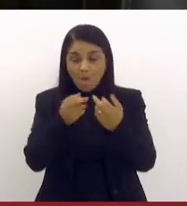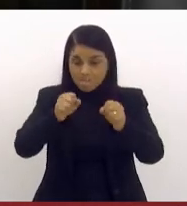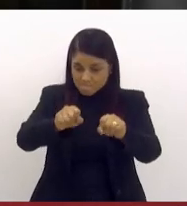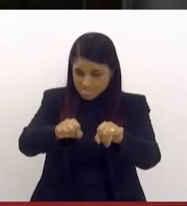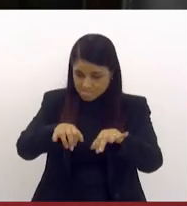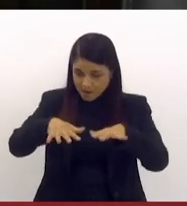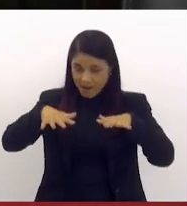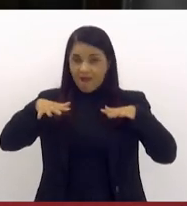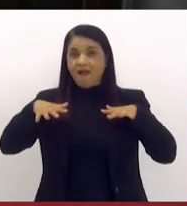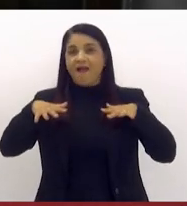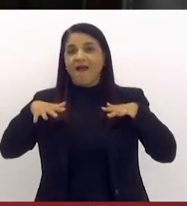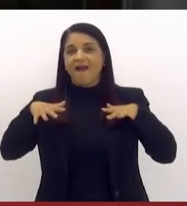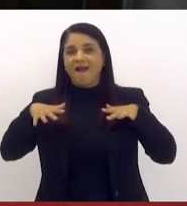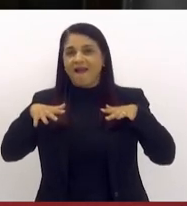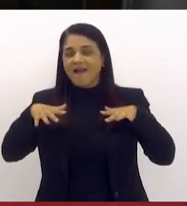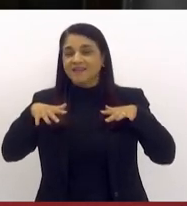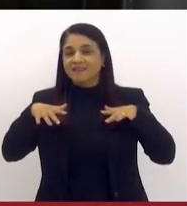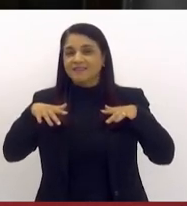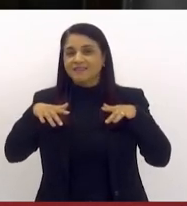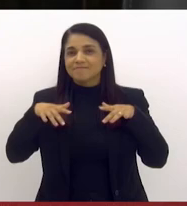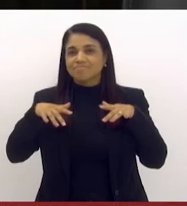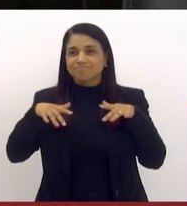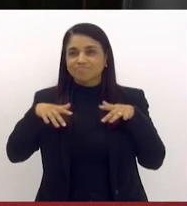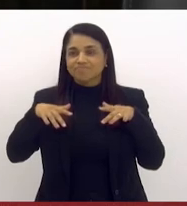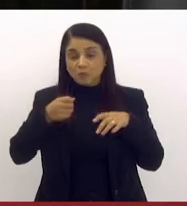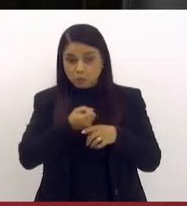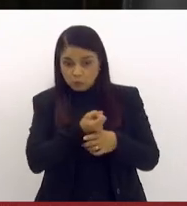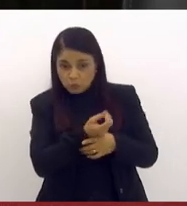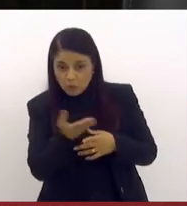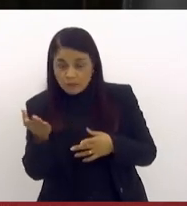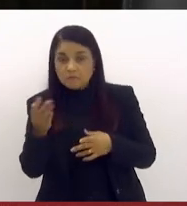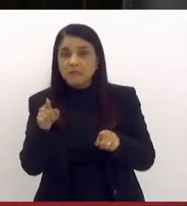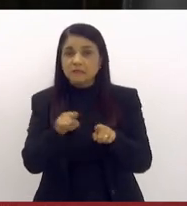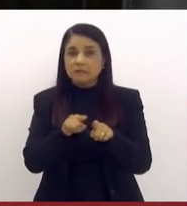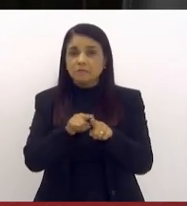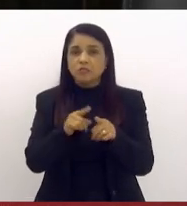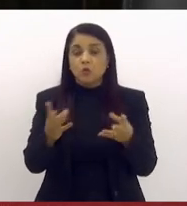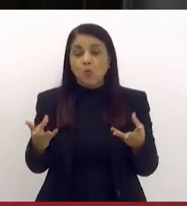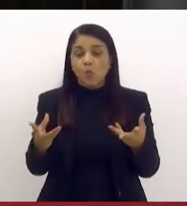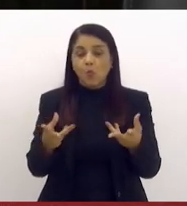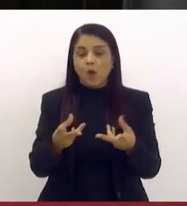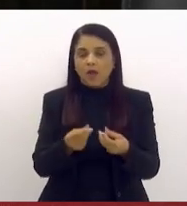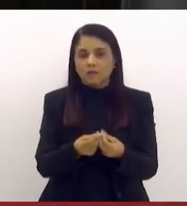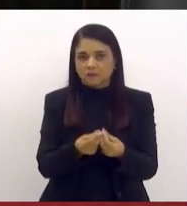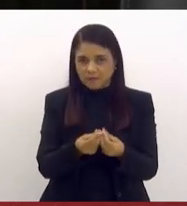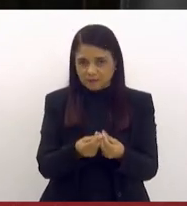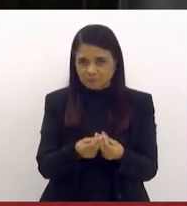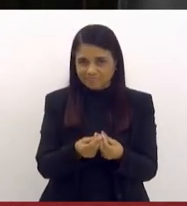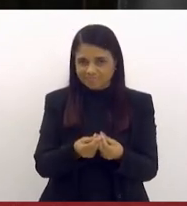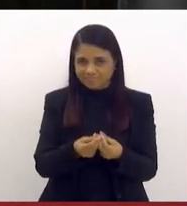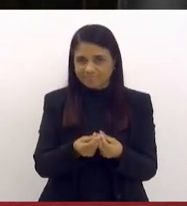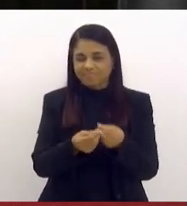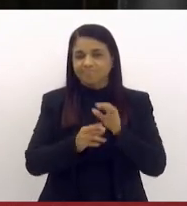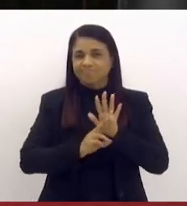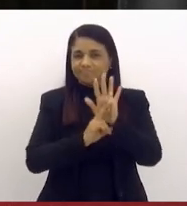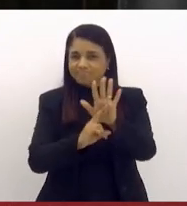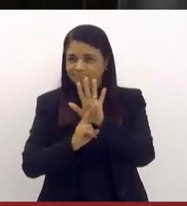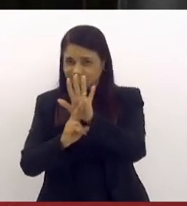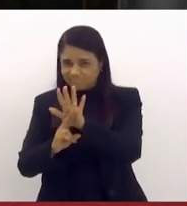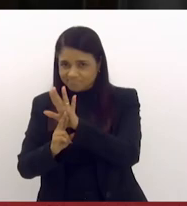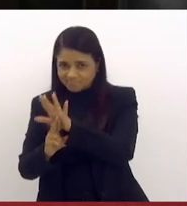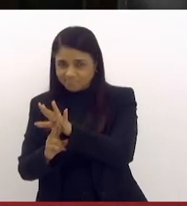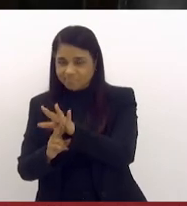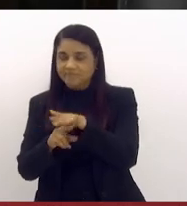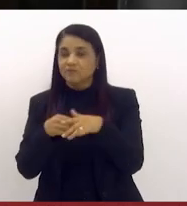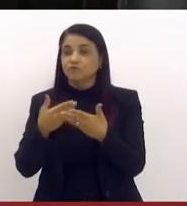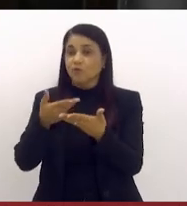cheia Não só cheia quantitativamente mas também qualitativamente né muita representatividade